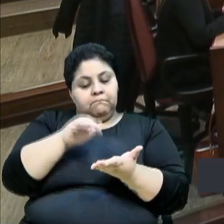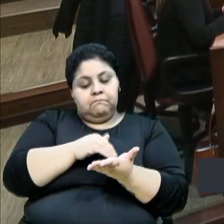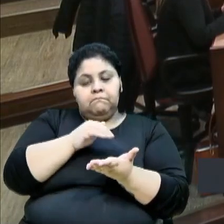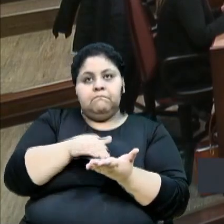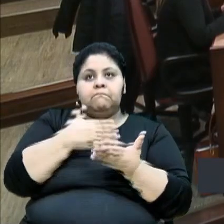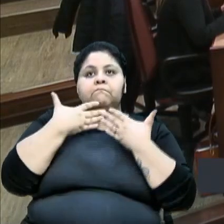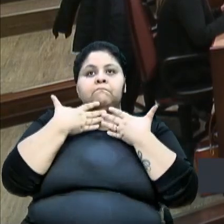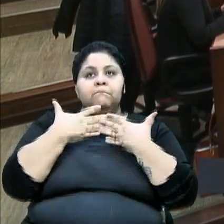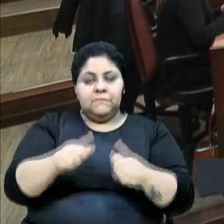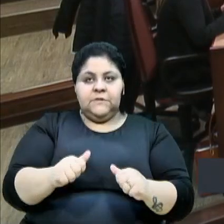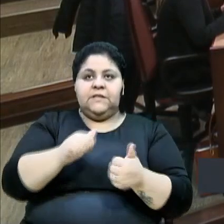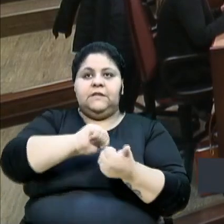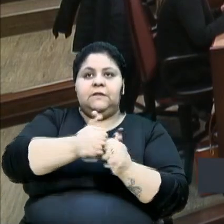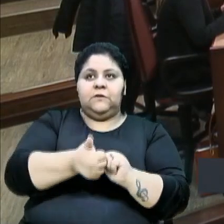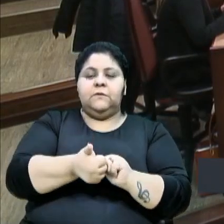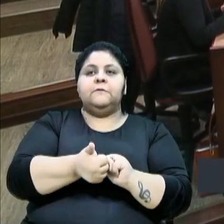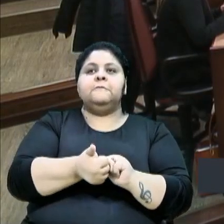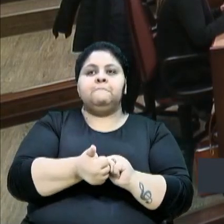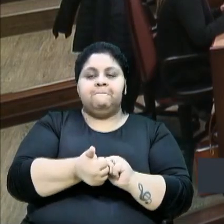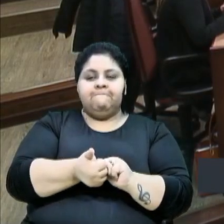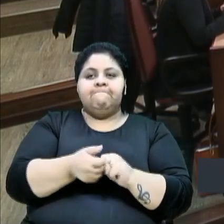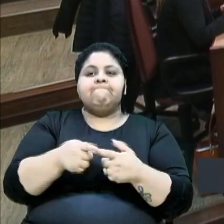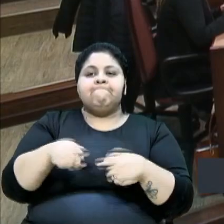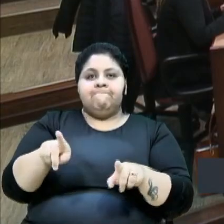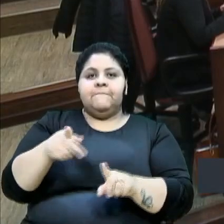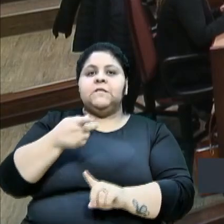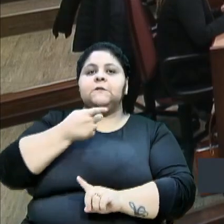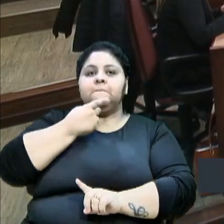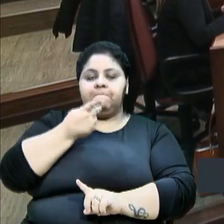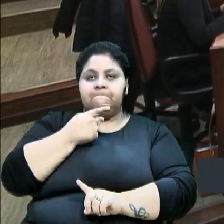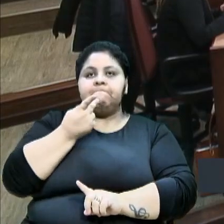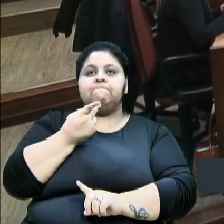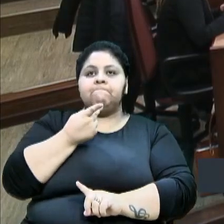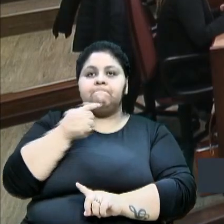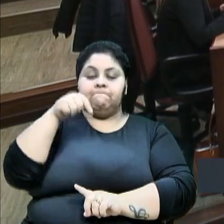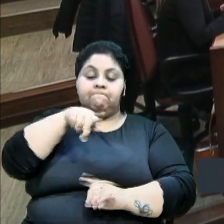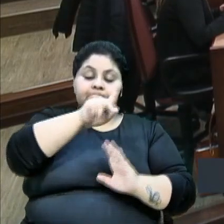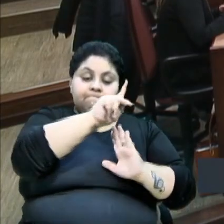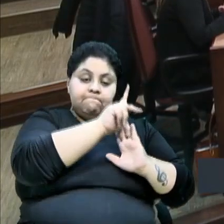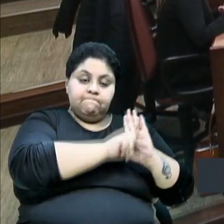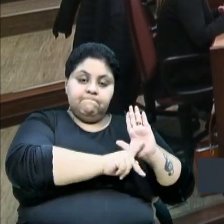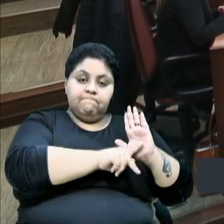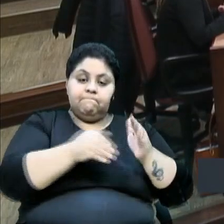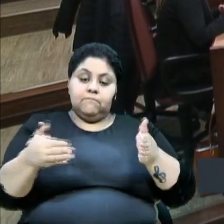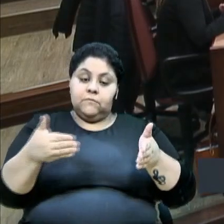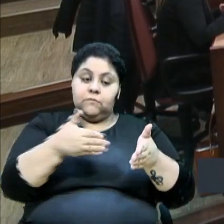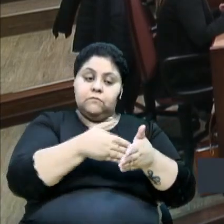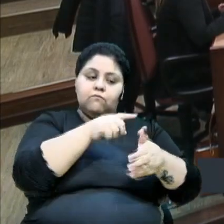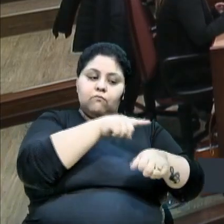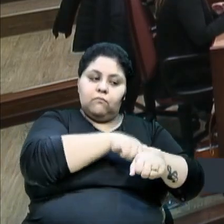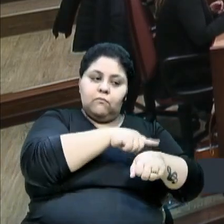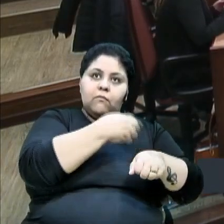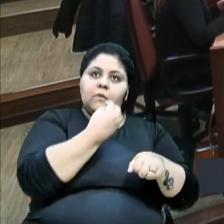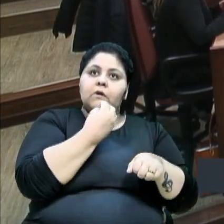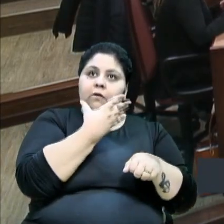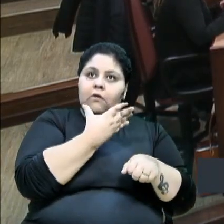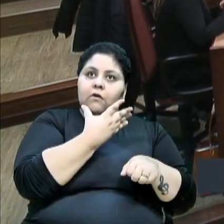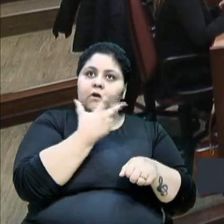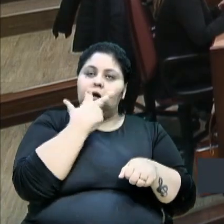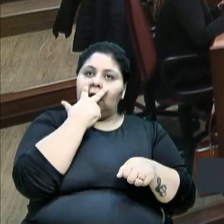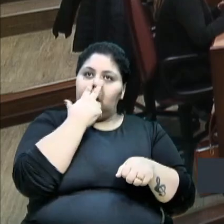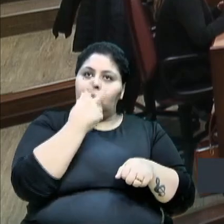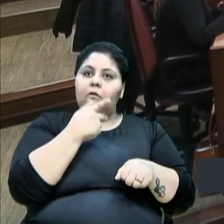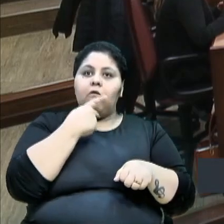do Esporte. Mas dizer, presidente, que este projeto ele vem em boa hora, como bem falado pelo vereador